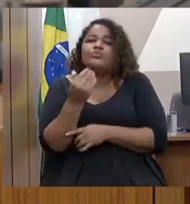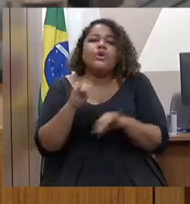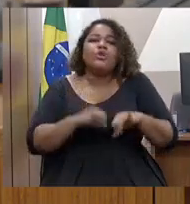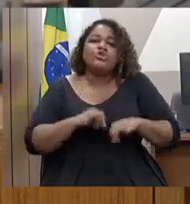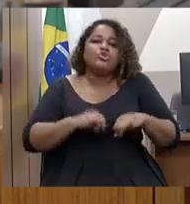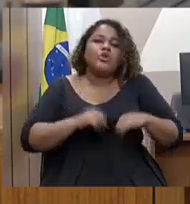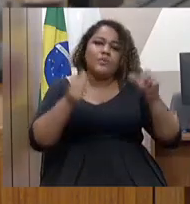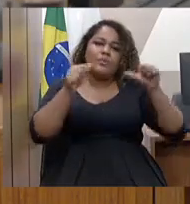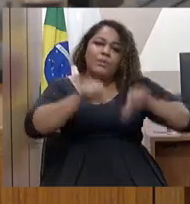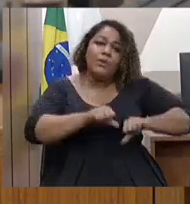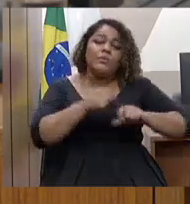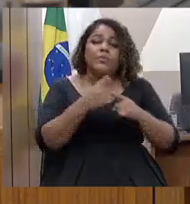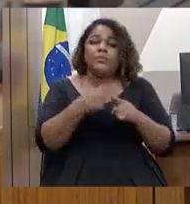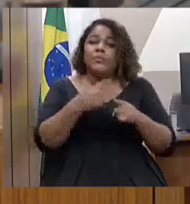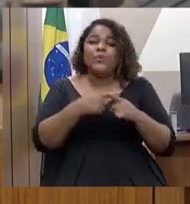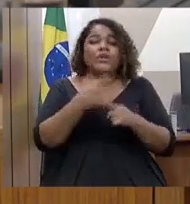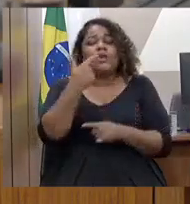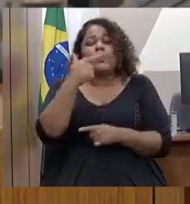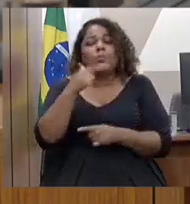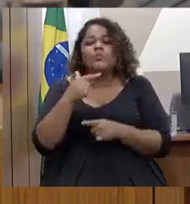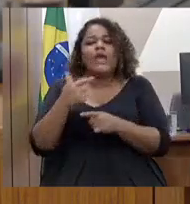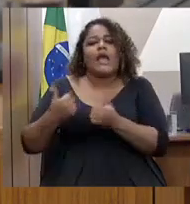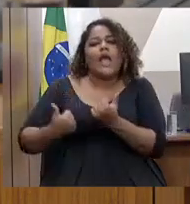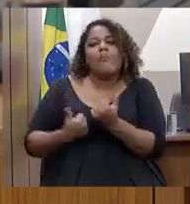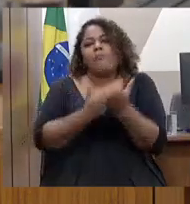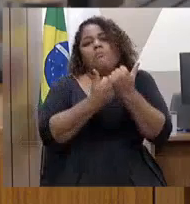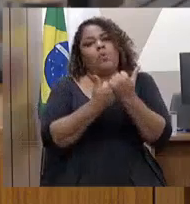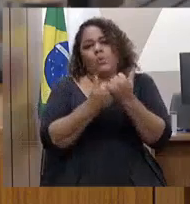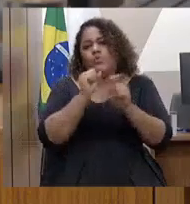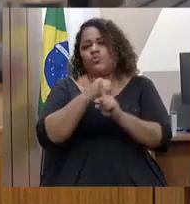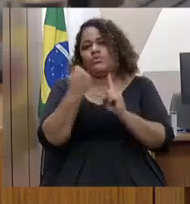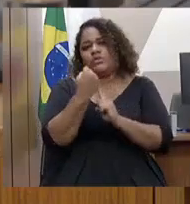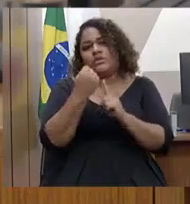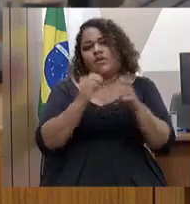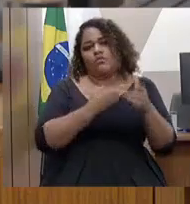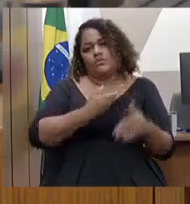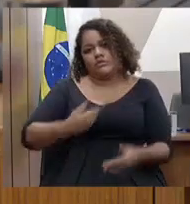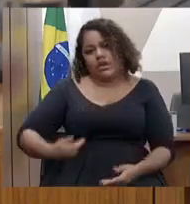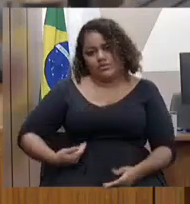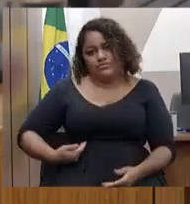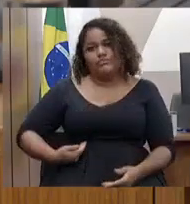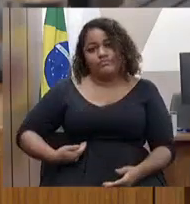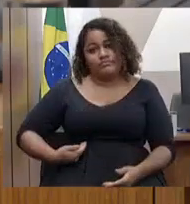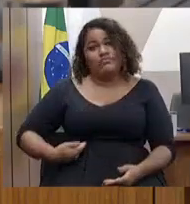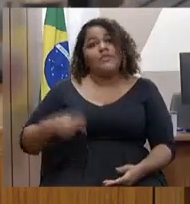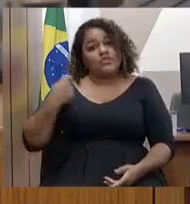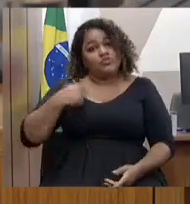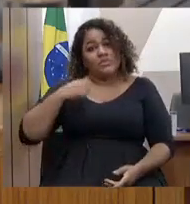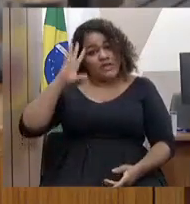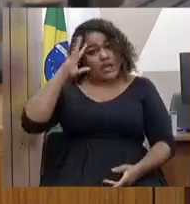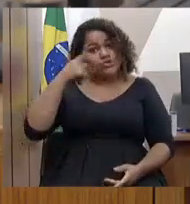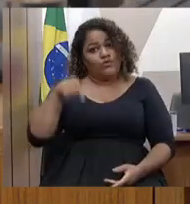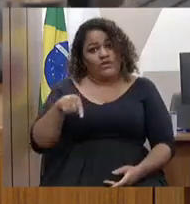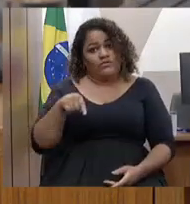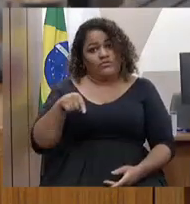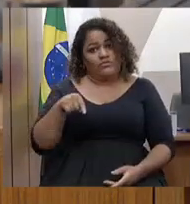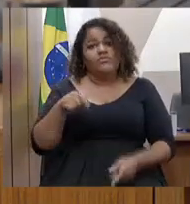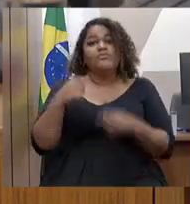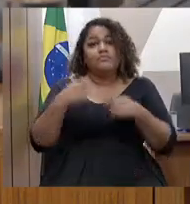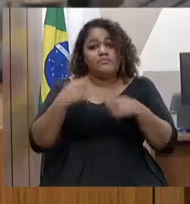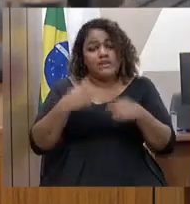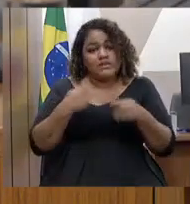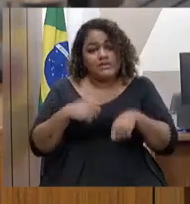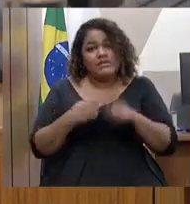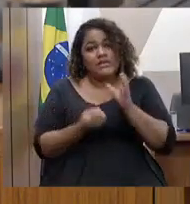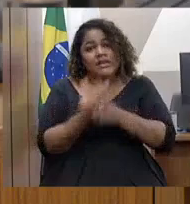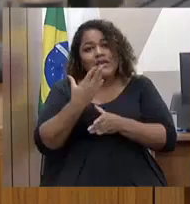estrutura social do estado a gente precisa desenvolver né esse processo de vigilância para saber como anda